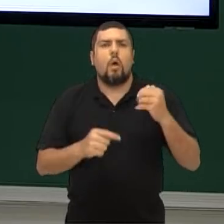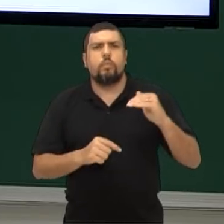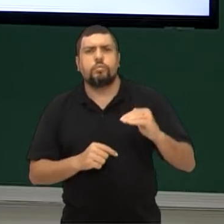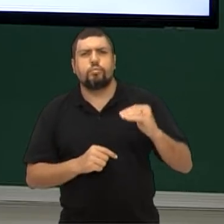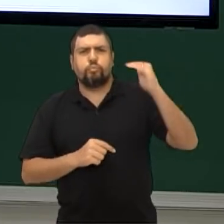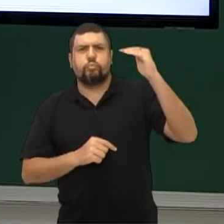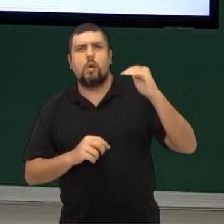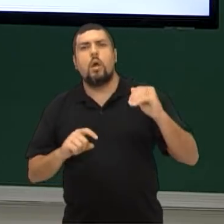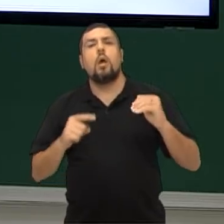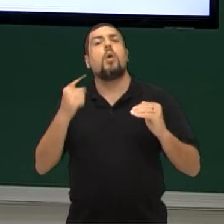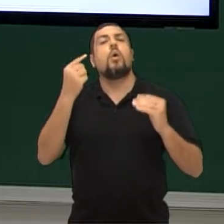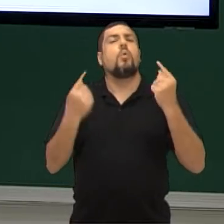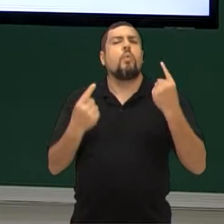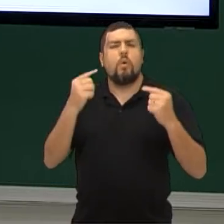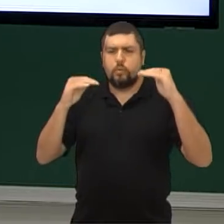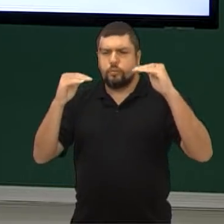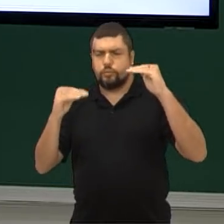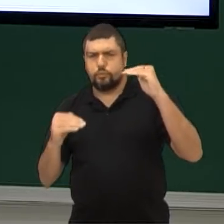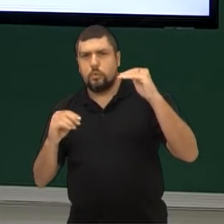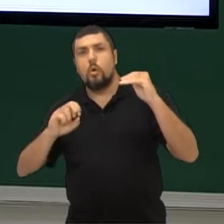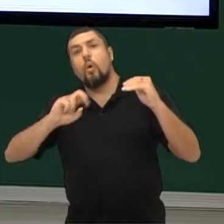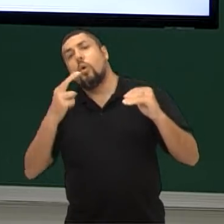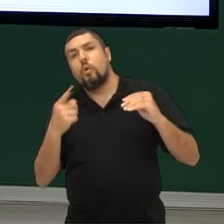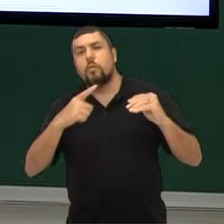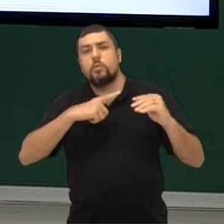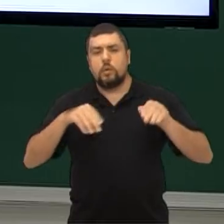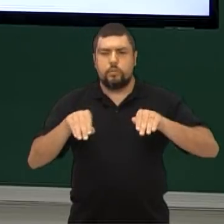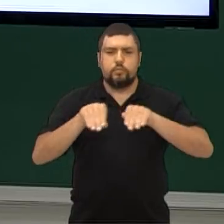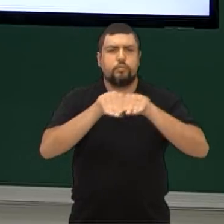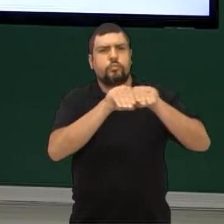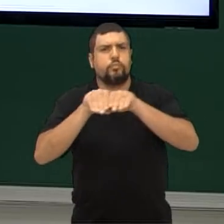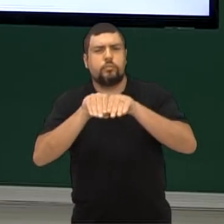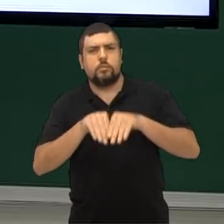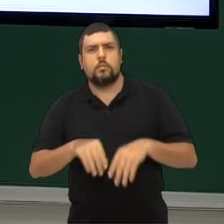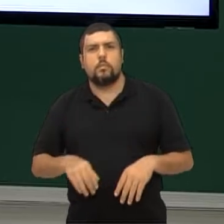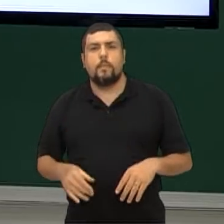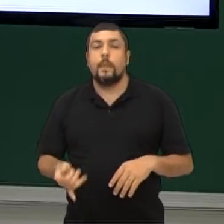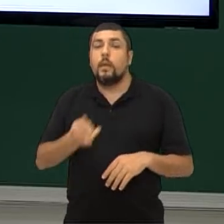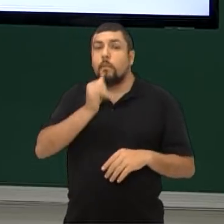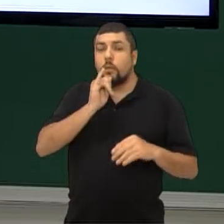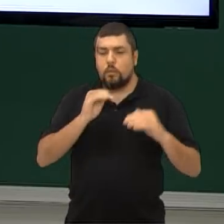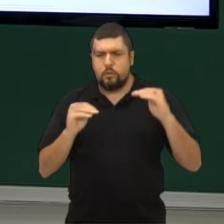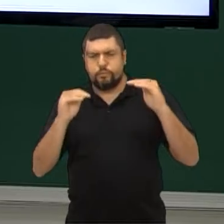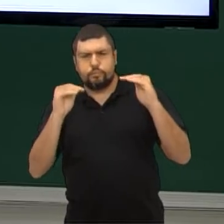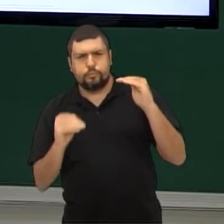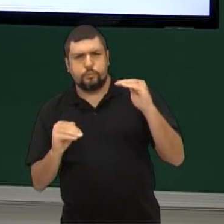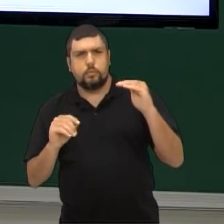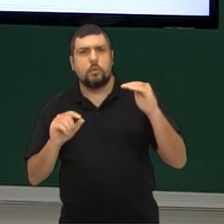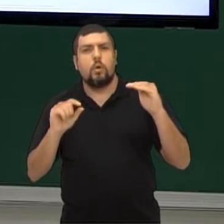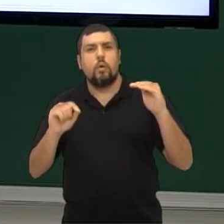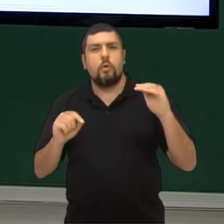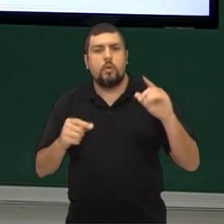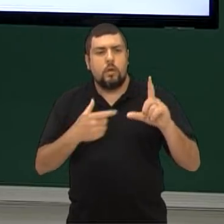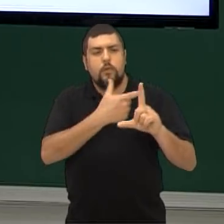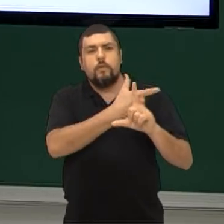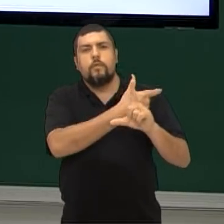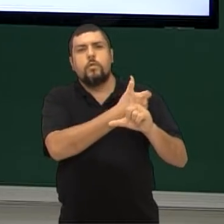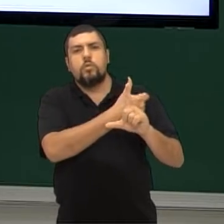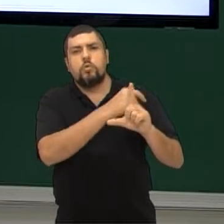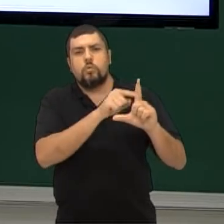menor, ou ainda quais têm o mesmo número de nascimentos. Por exemplo, o menor número que tem aqui, 21. Quais os